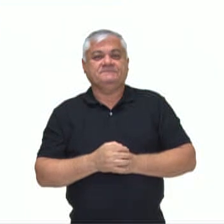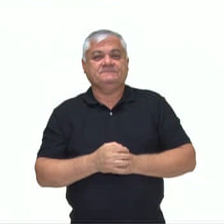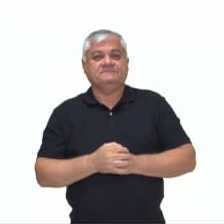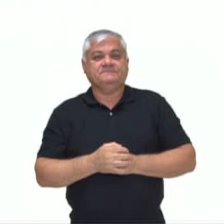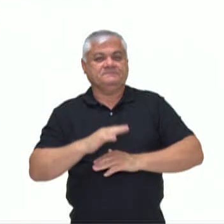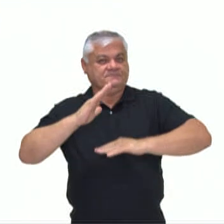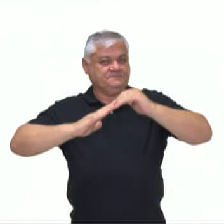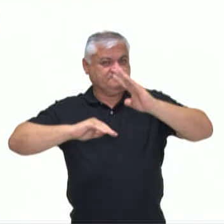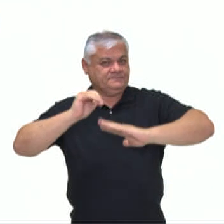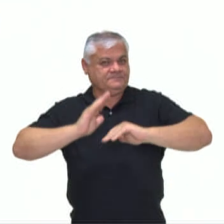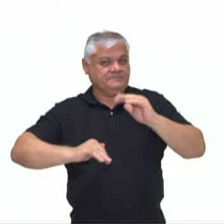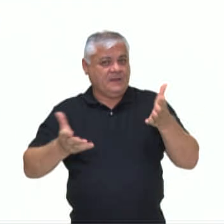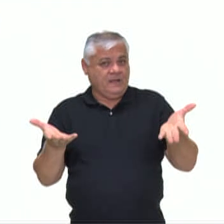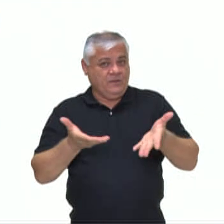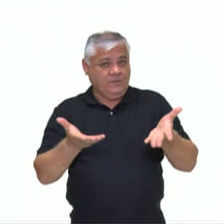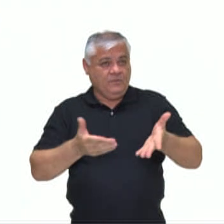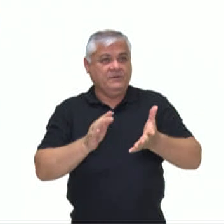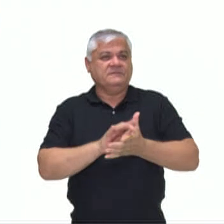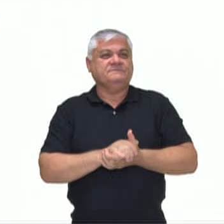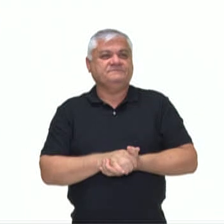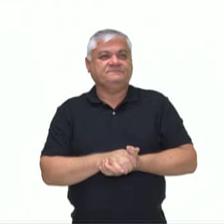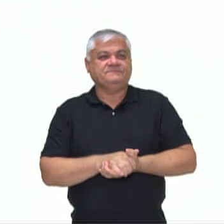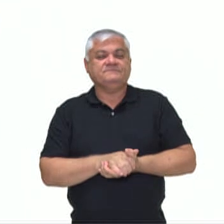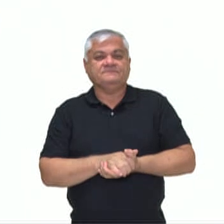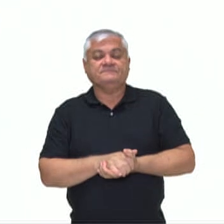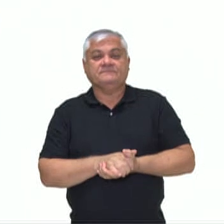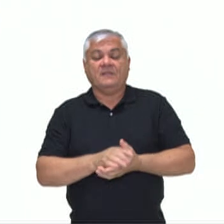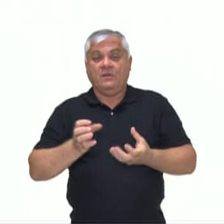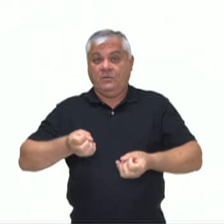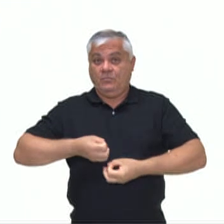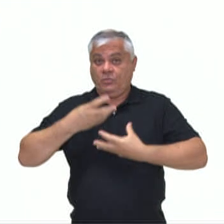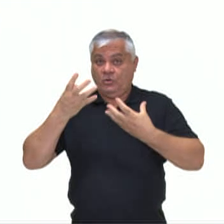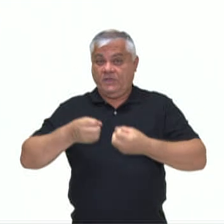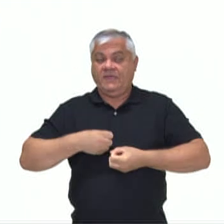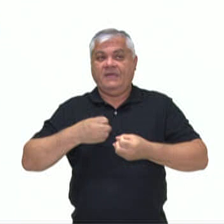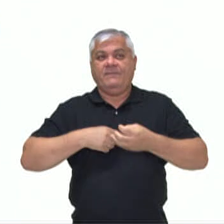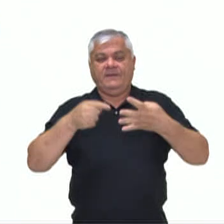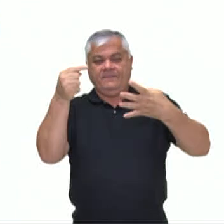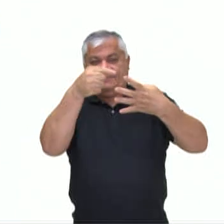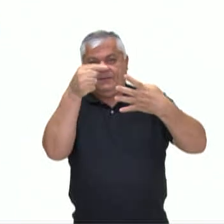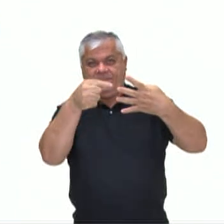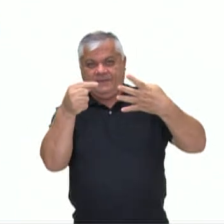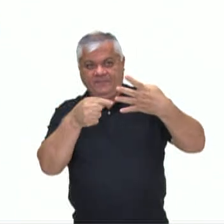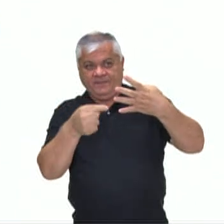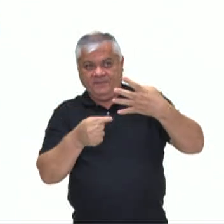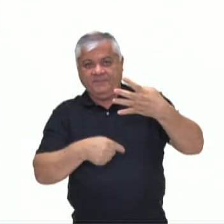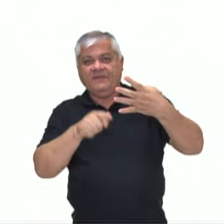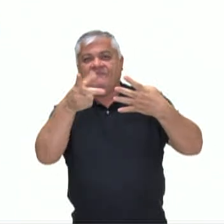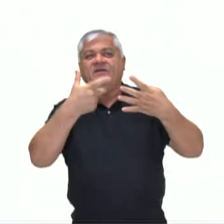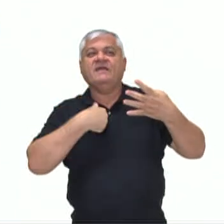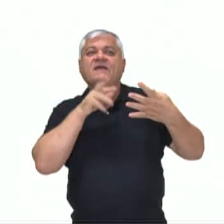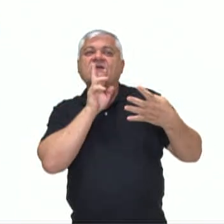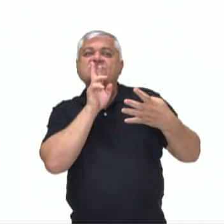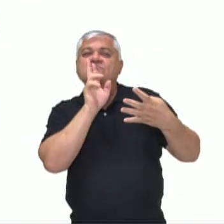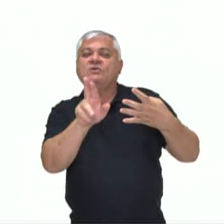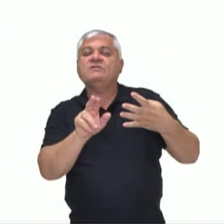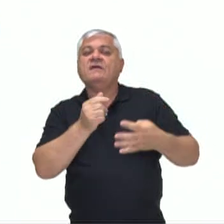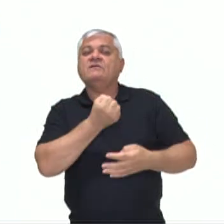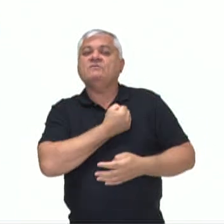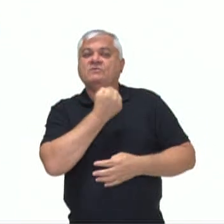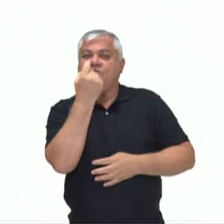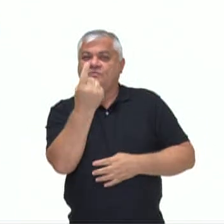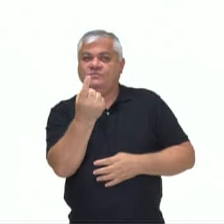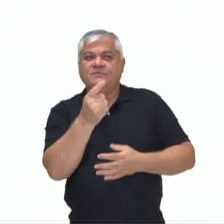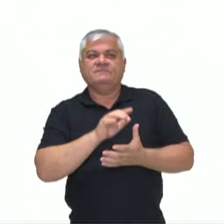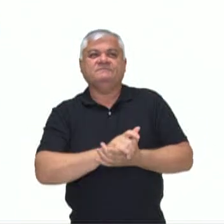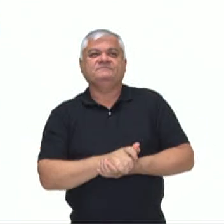Practicing, vamos praticar. Poem categories, você tem ali as categorias e agora vai responder a question 1. According